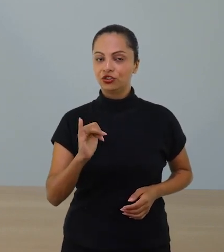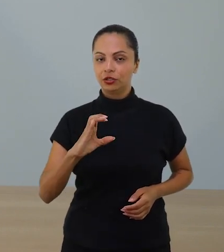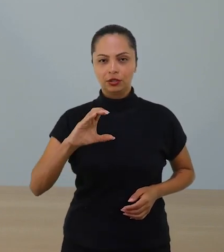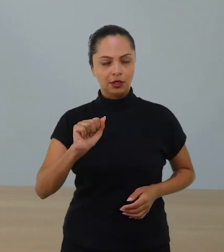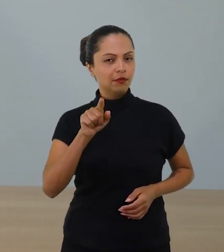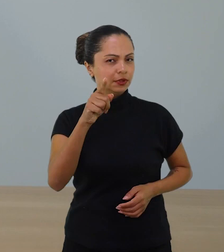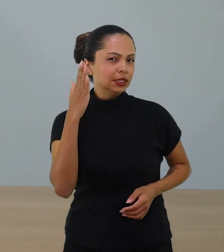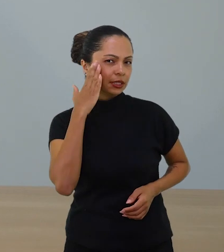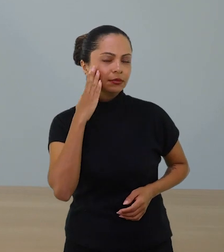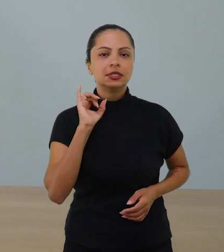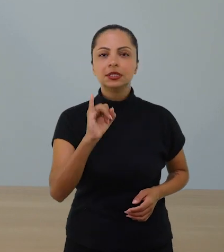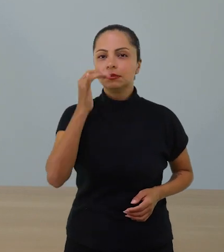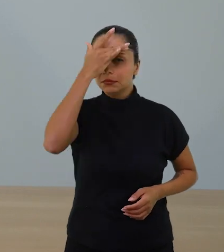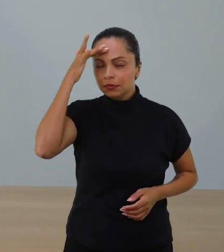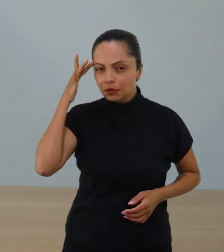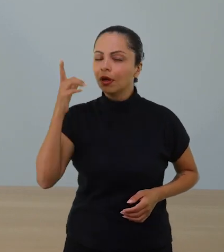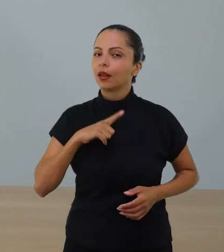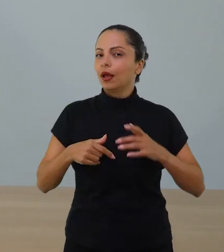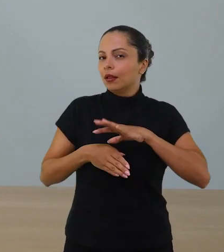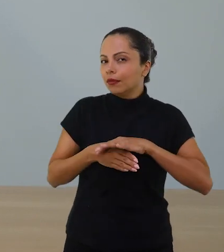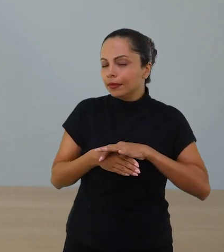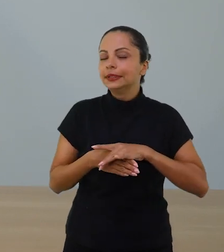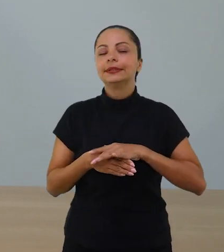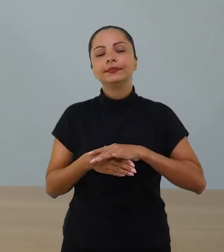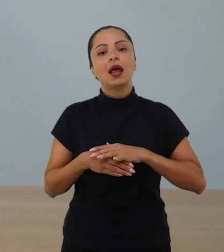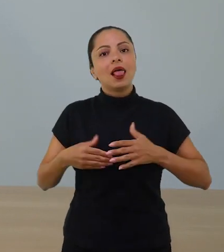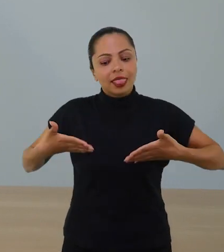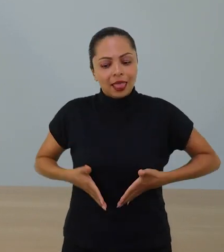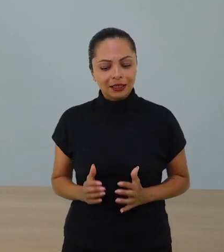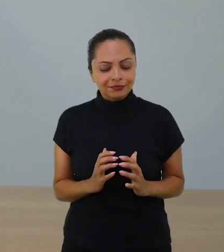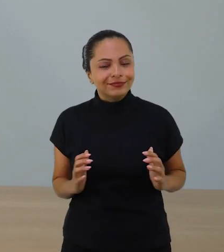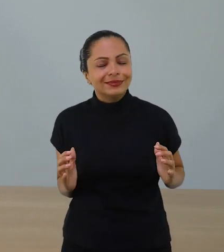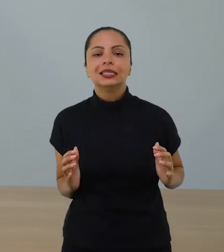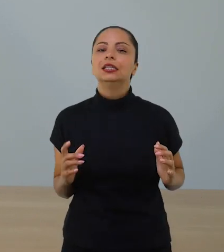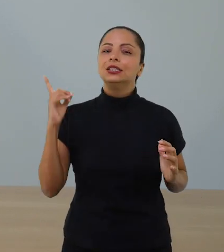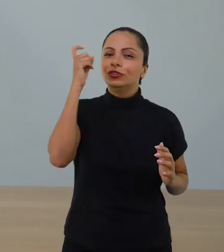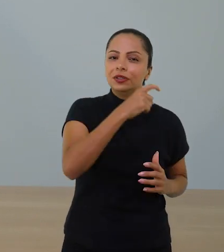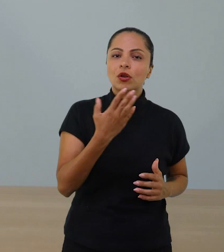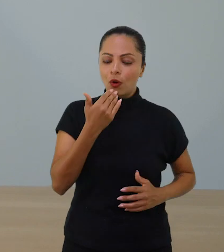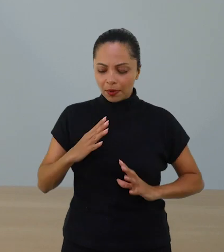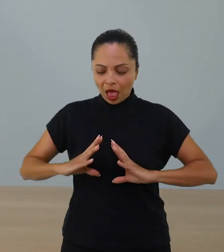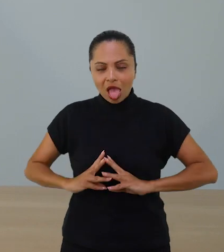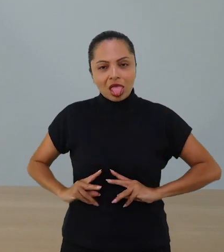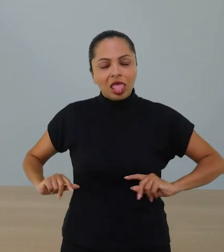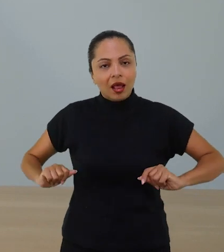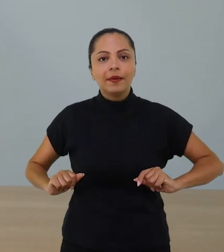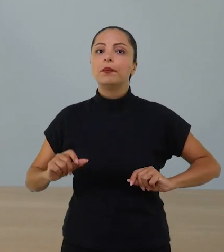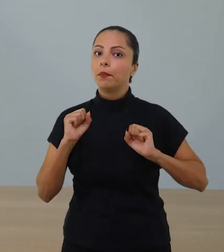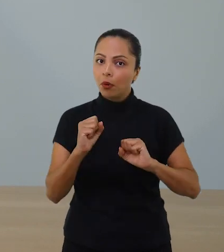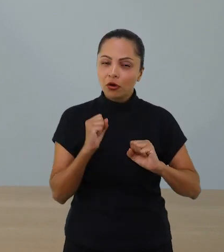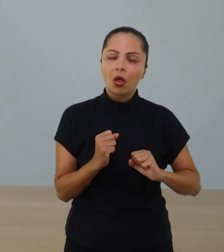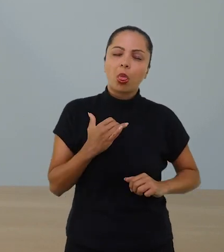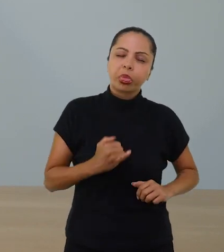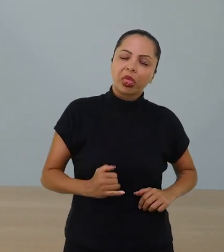para absorver e digerir os alimentos desde os primeiros meses de vida? Elas podem apresentar diarreia, fezes com